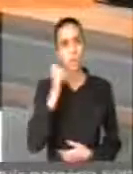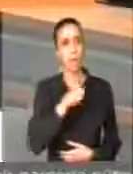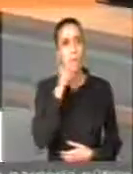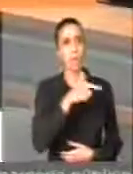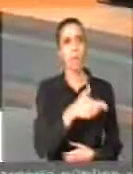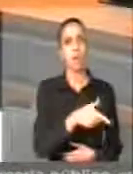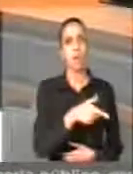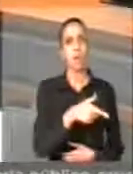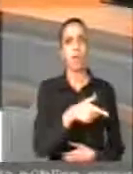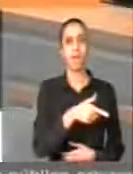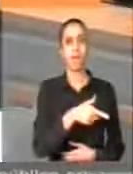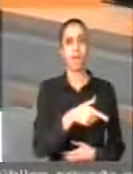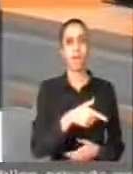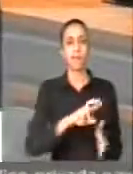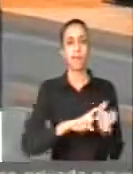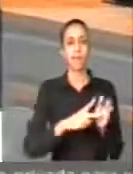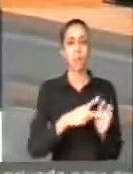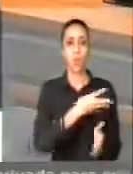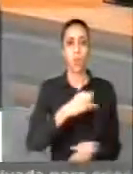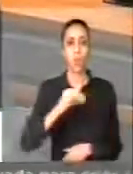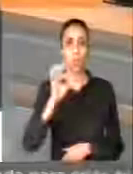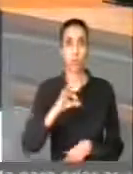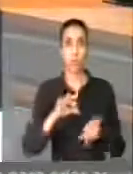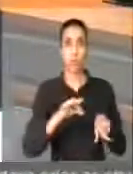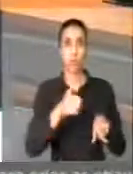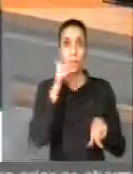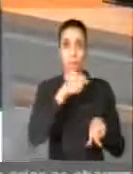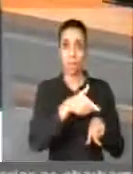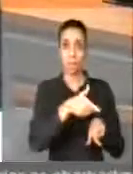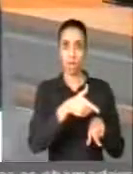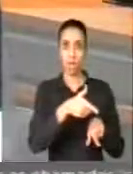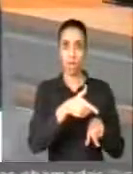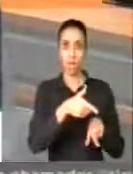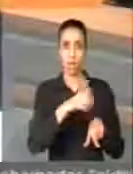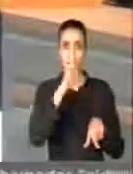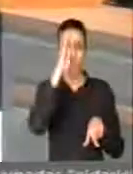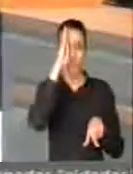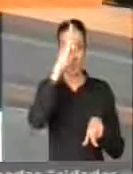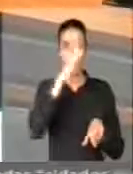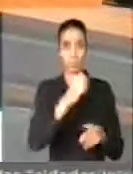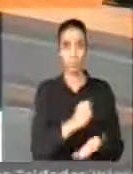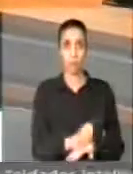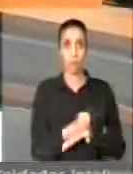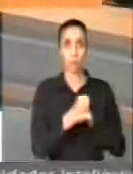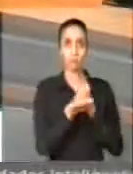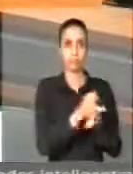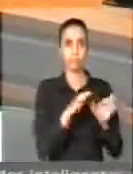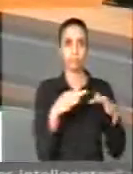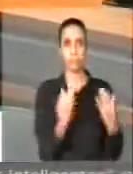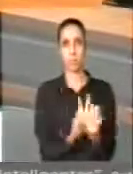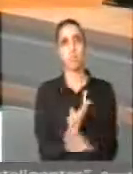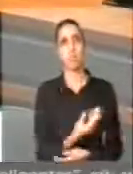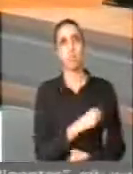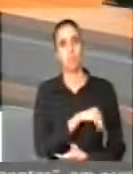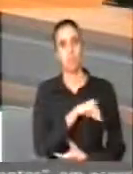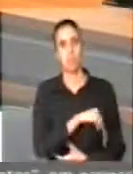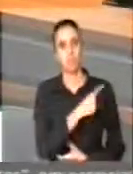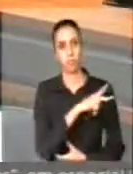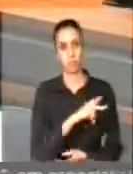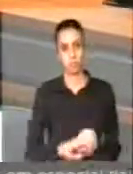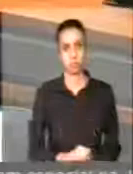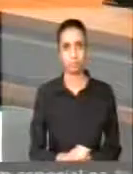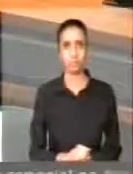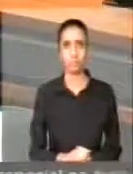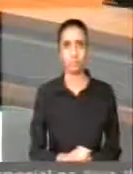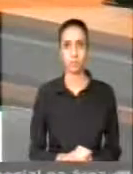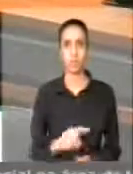quase 40% das vezes, ela é o arrimo de família, dos filhos. Então, eu acho que essa é uma questão muito importante para as mulheres discutirem,